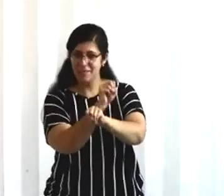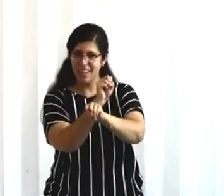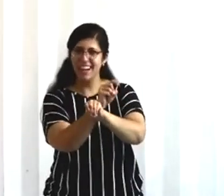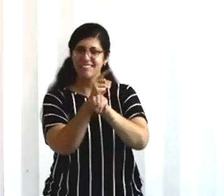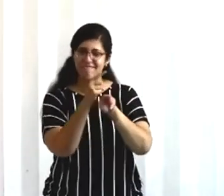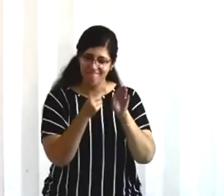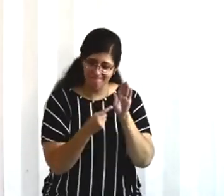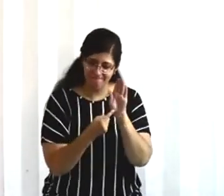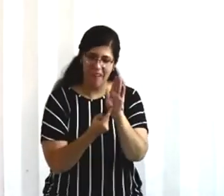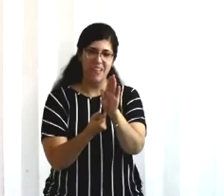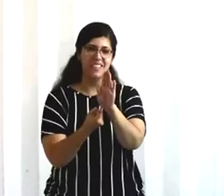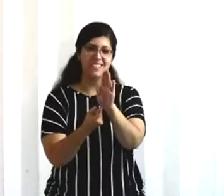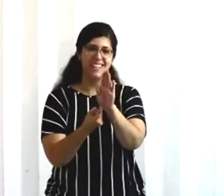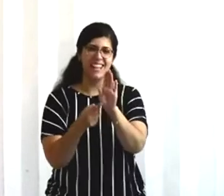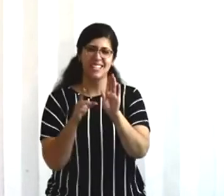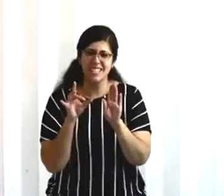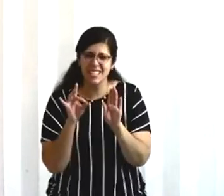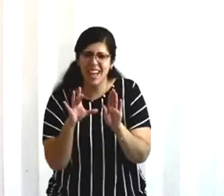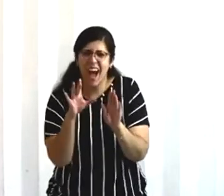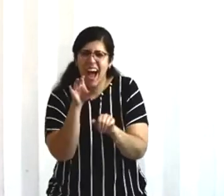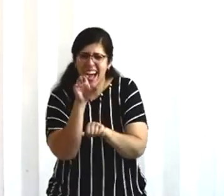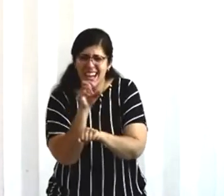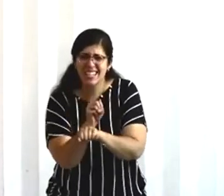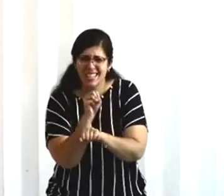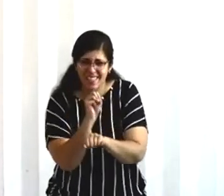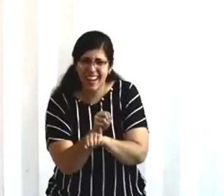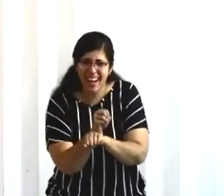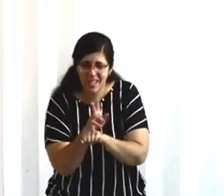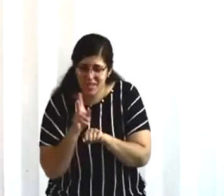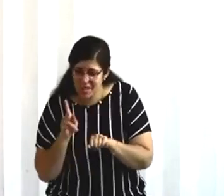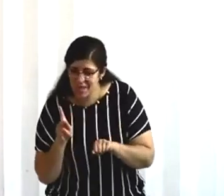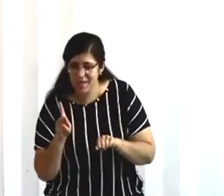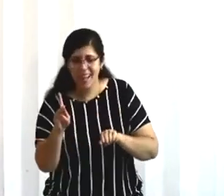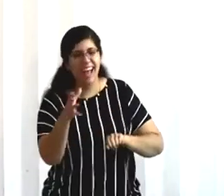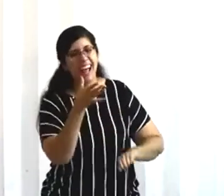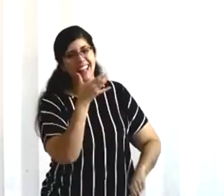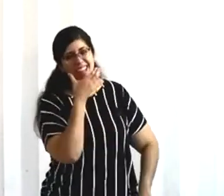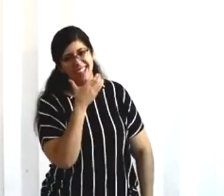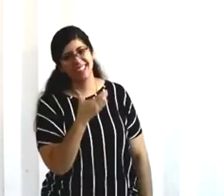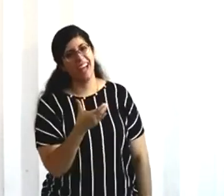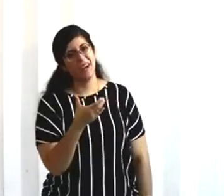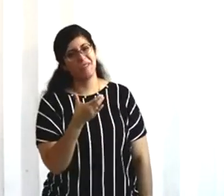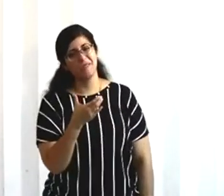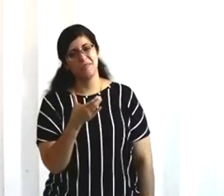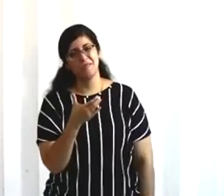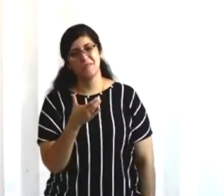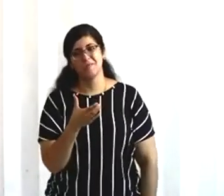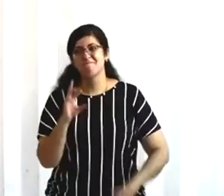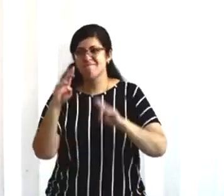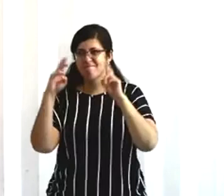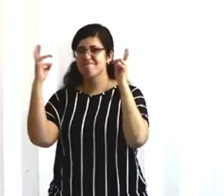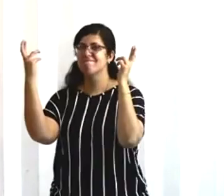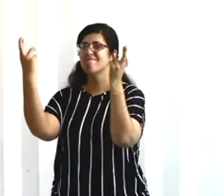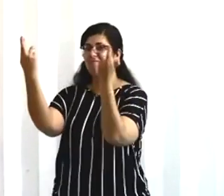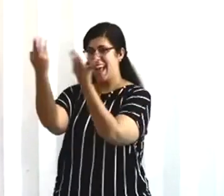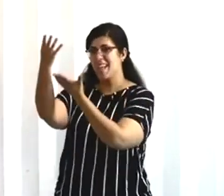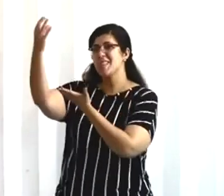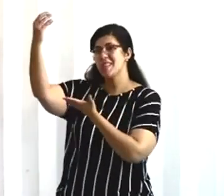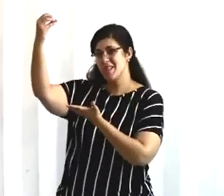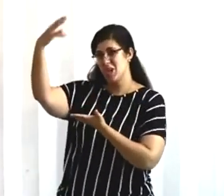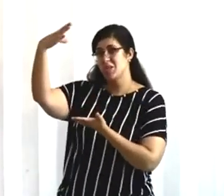só podemos ter essa esperança se o nosso Natal for o reino da luz, foi de